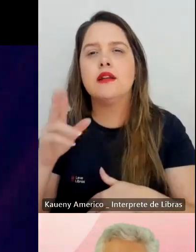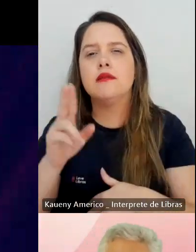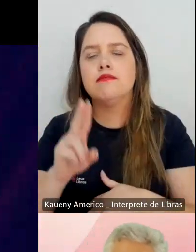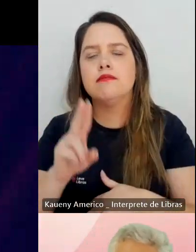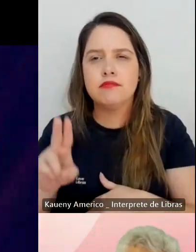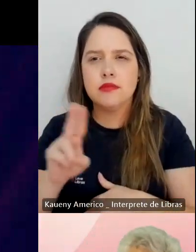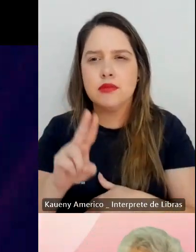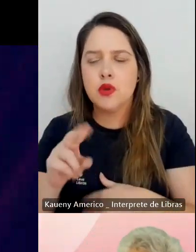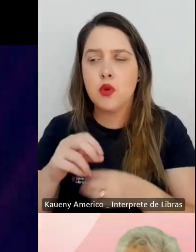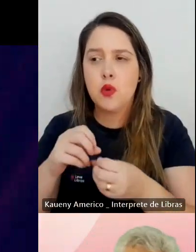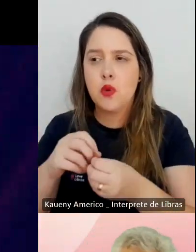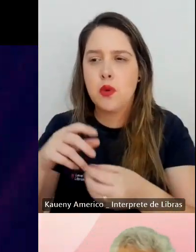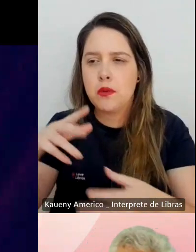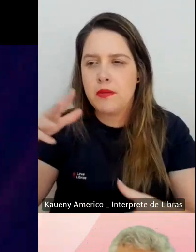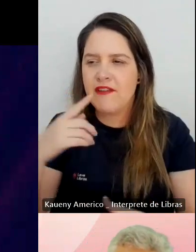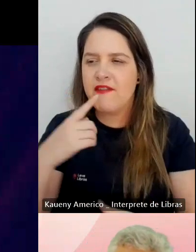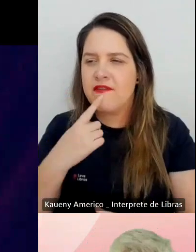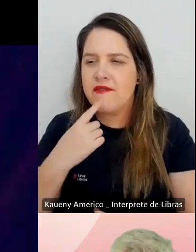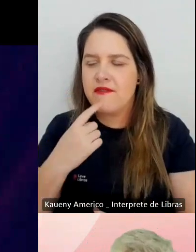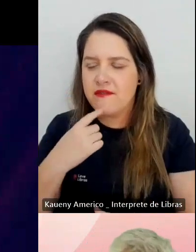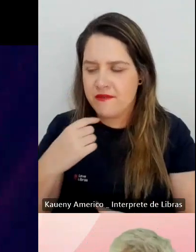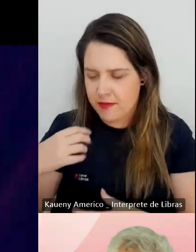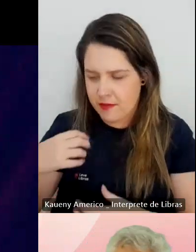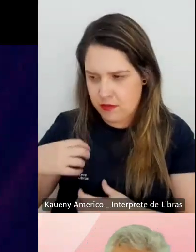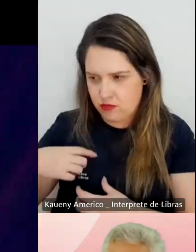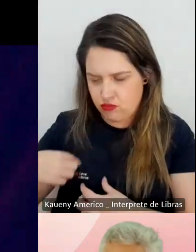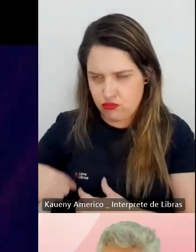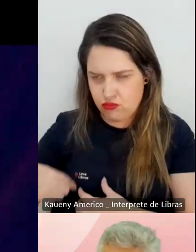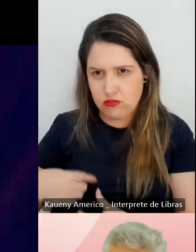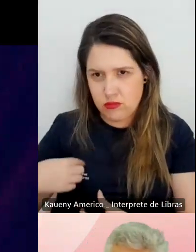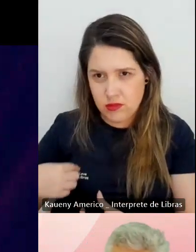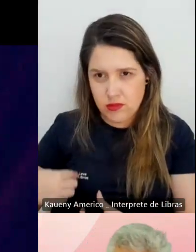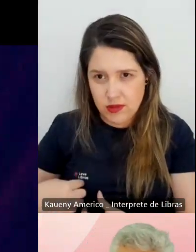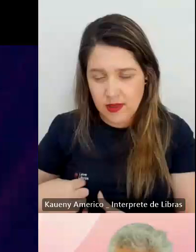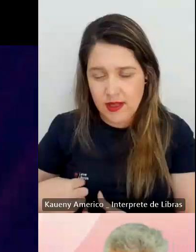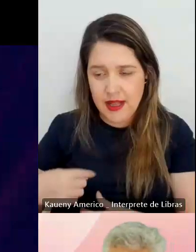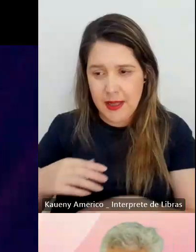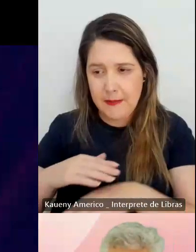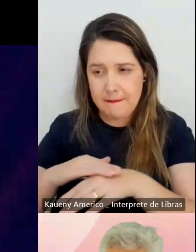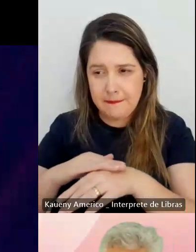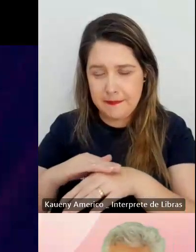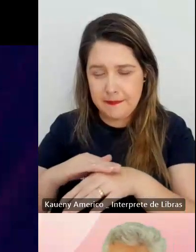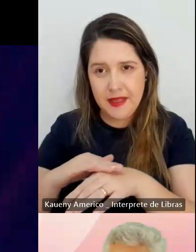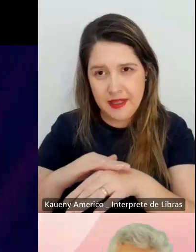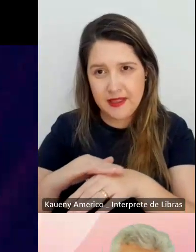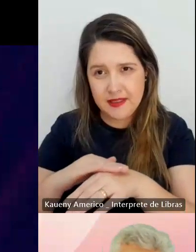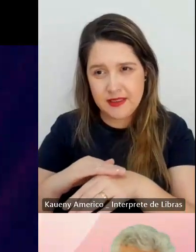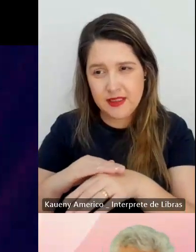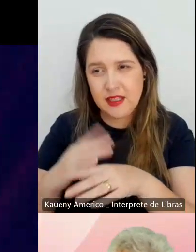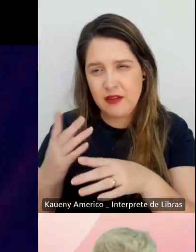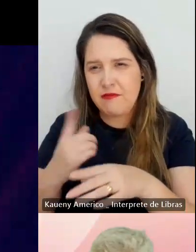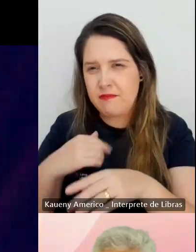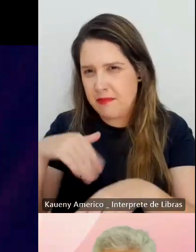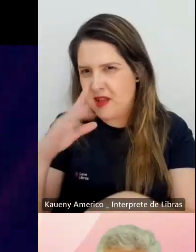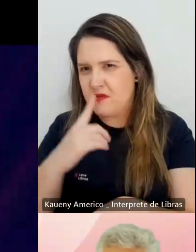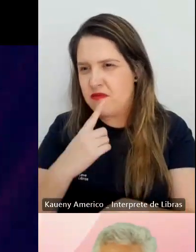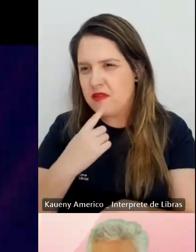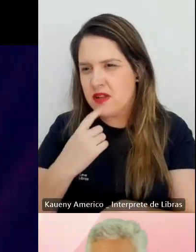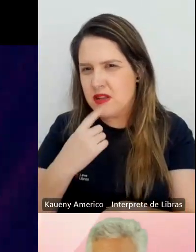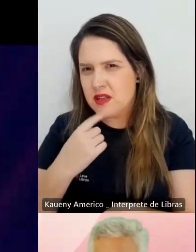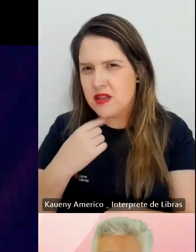algum vergão na mama, então aquele momento onde a gente dá o tapa na pele, que a pele fica mais vermelha, mais